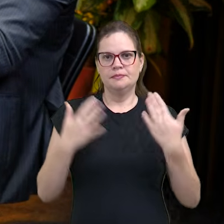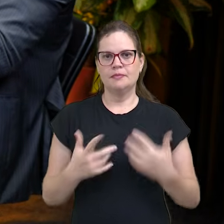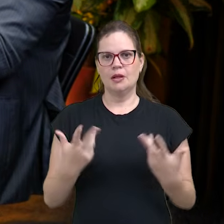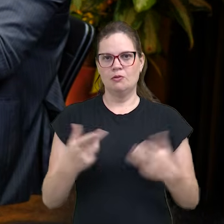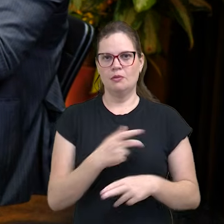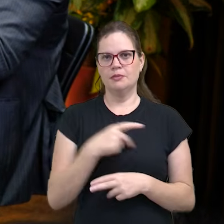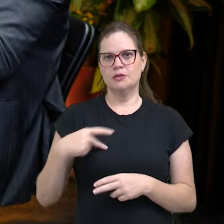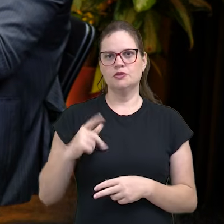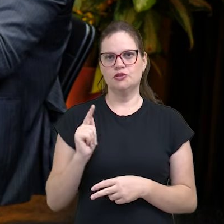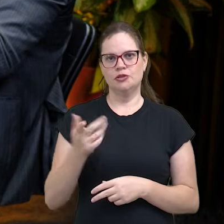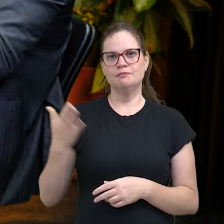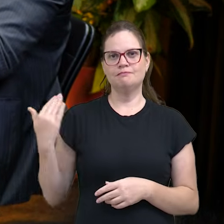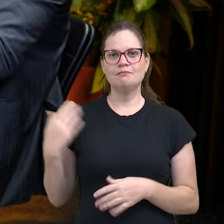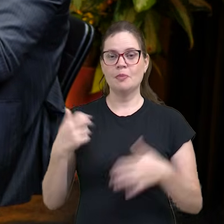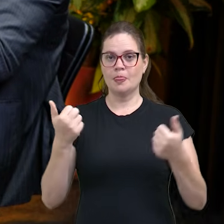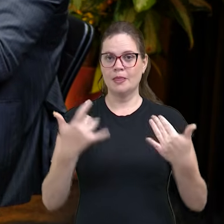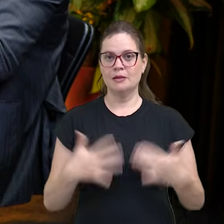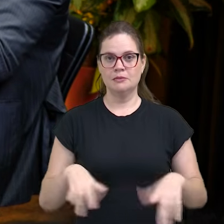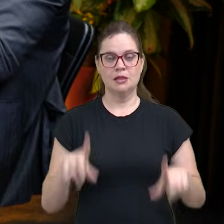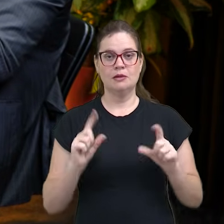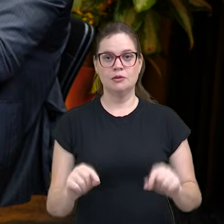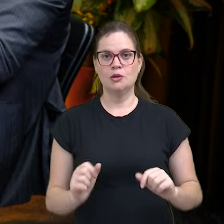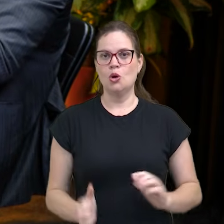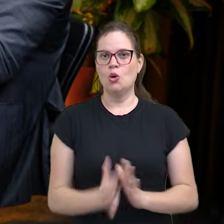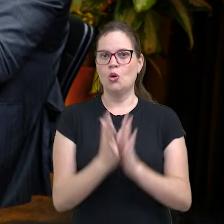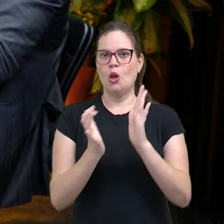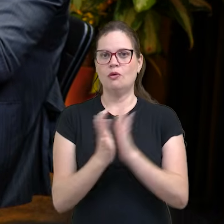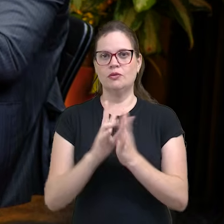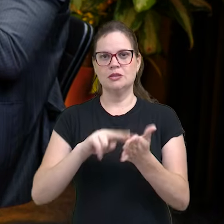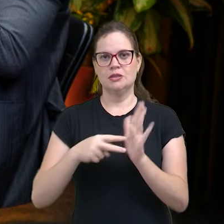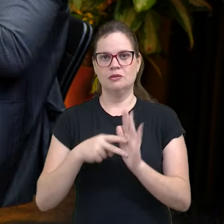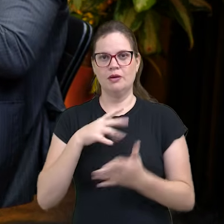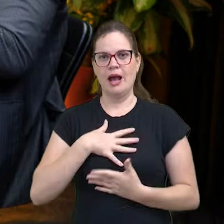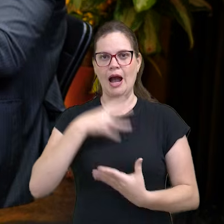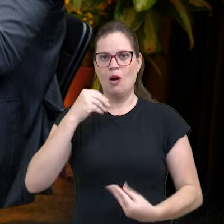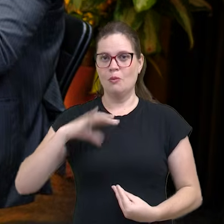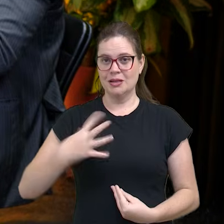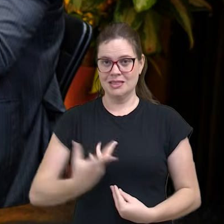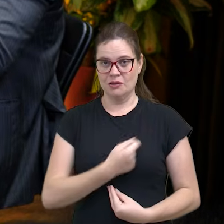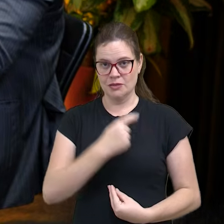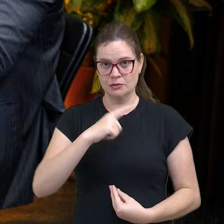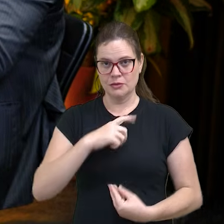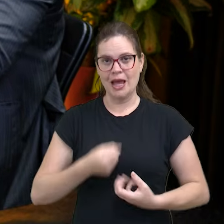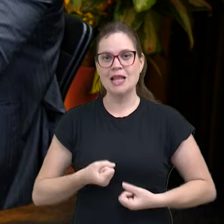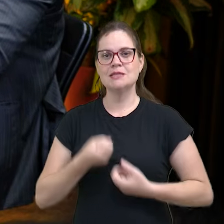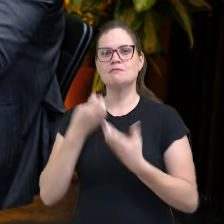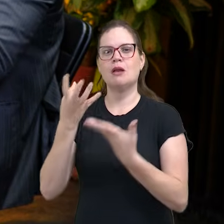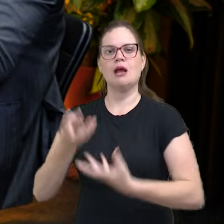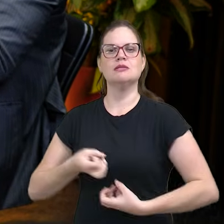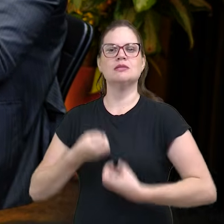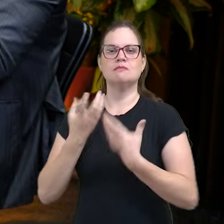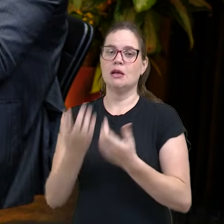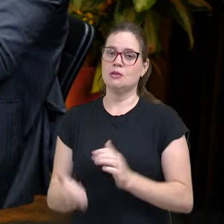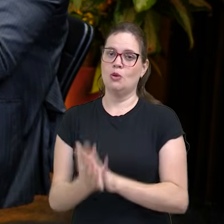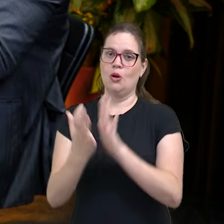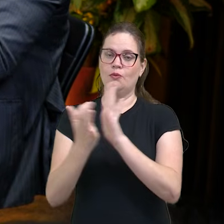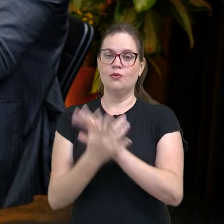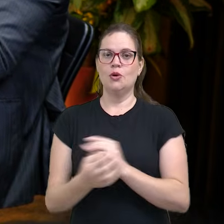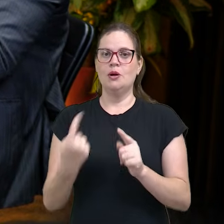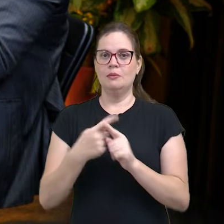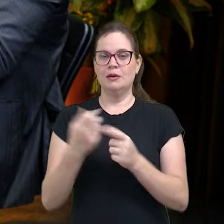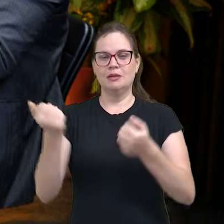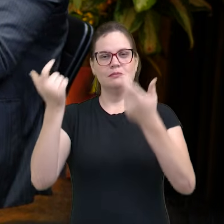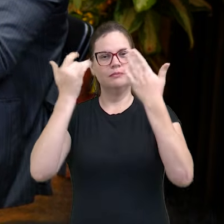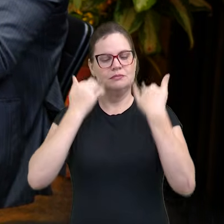você citou bem, lembrando o que dizia o pastor Jadeti, o louvor é a expressão de uma alma remida.